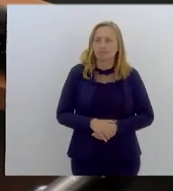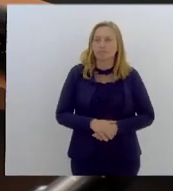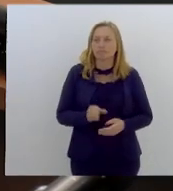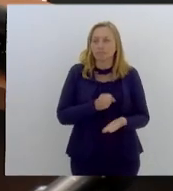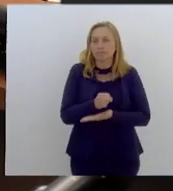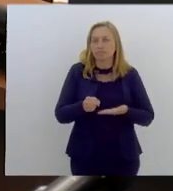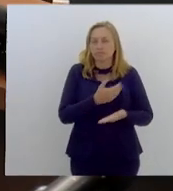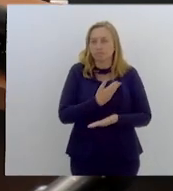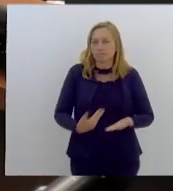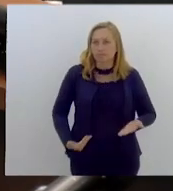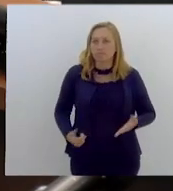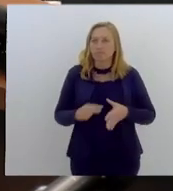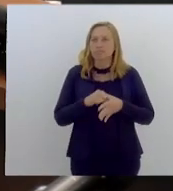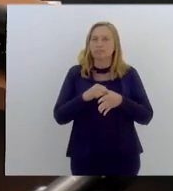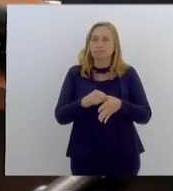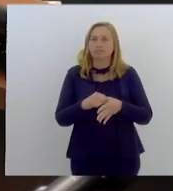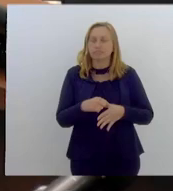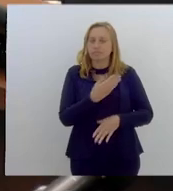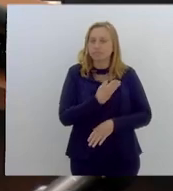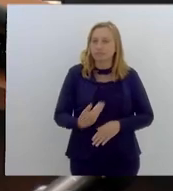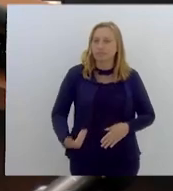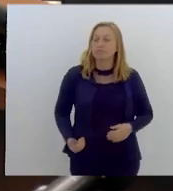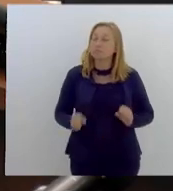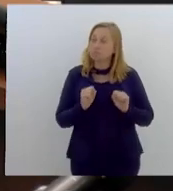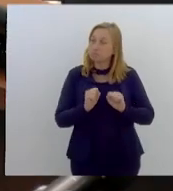do governo e um dos líderes do governo,